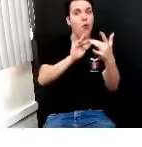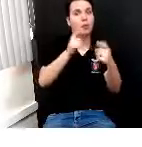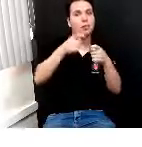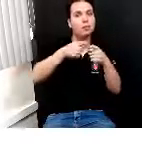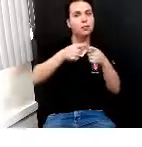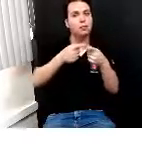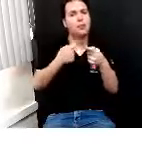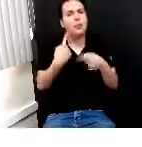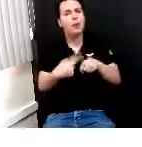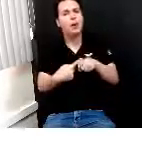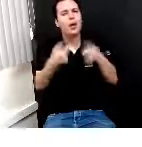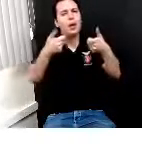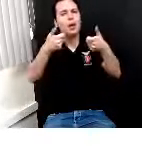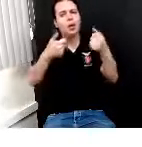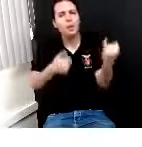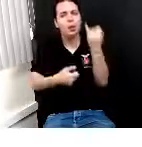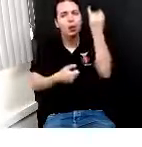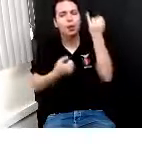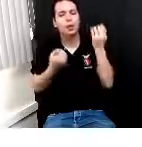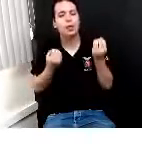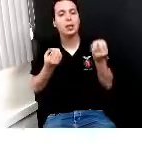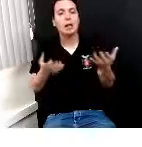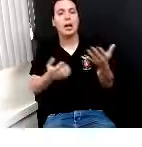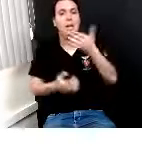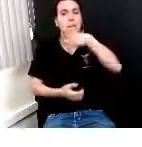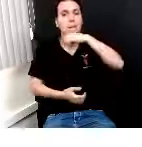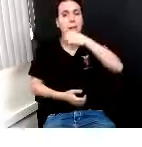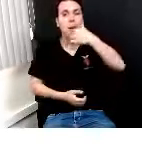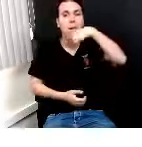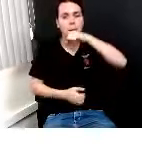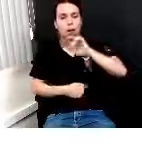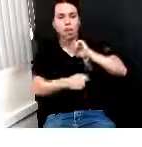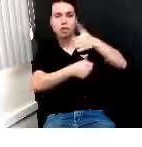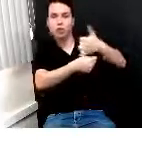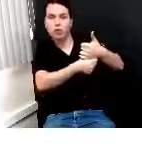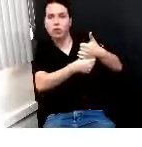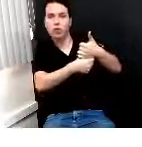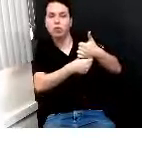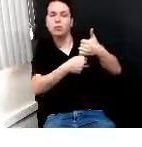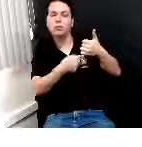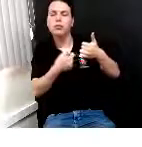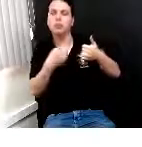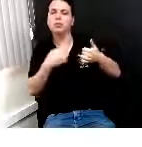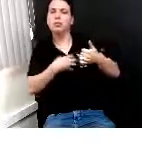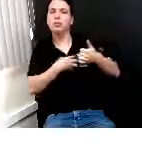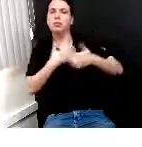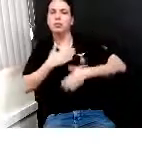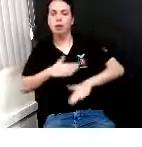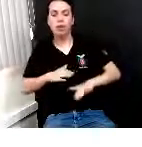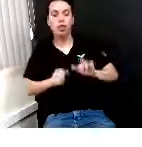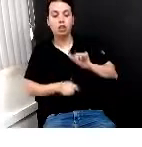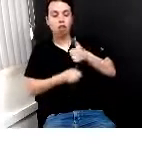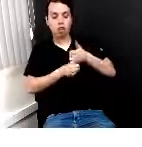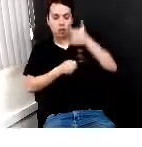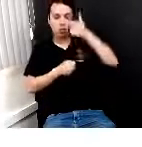né, dê tranquilidade para os nossos pais e para os nossos diretores, né, então o que, que ele tem que fazer? Tanto o diretor da